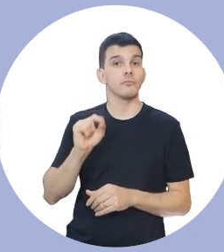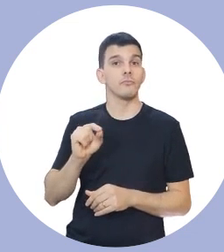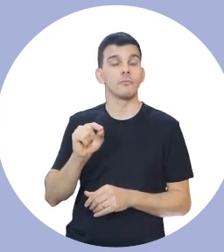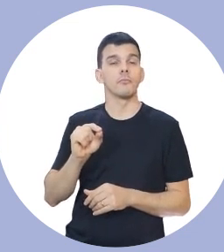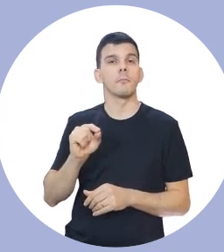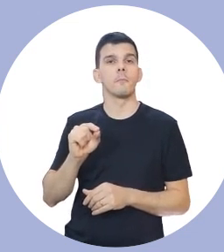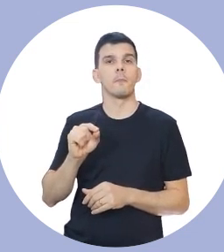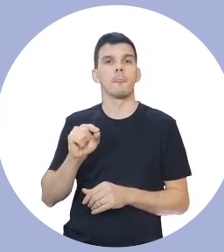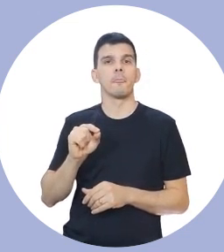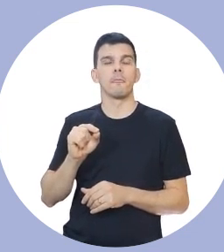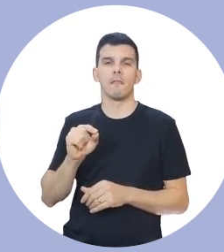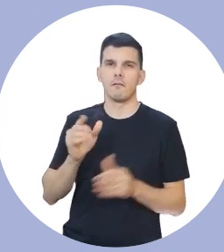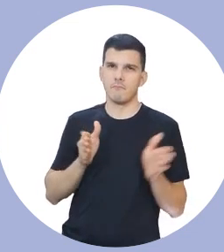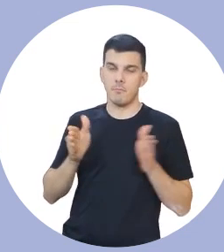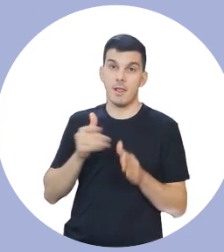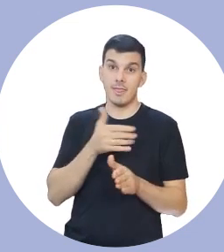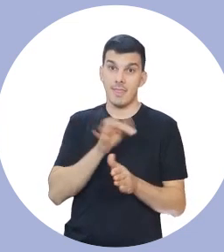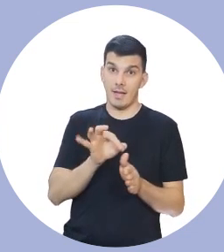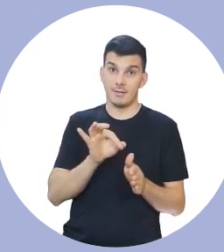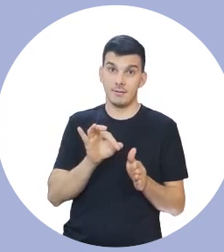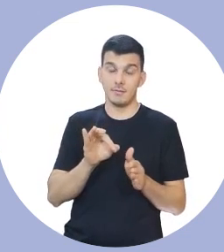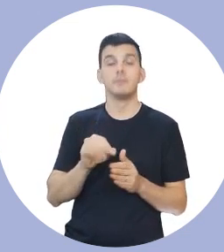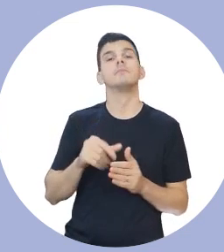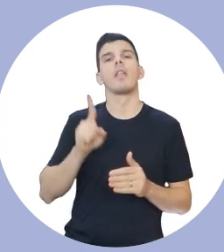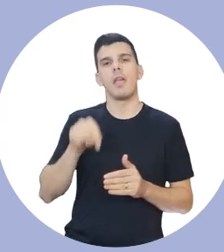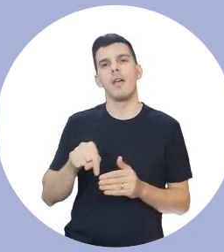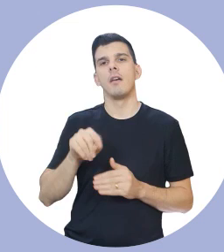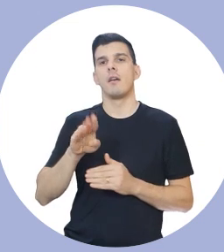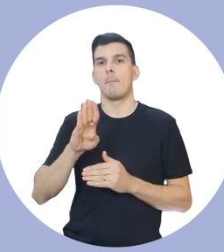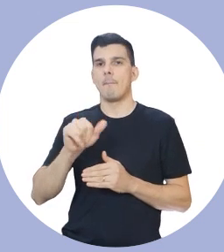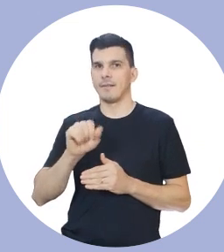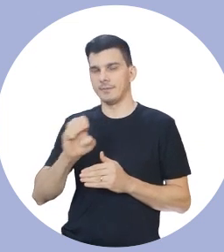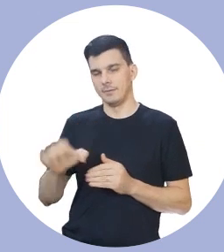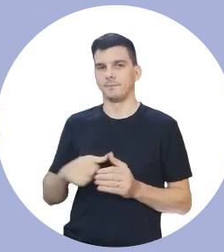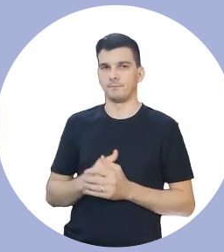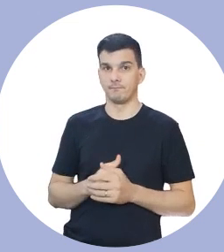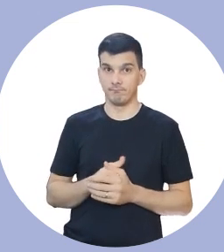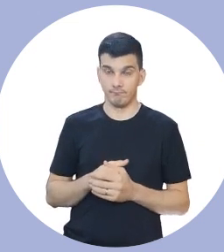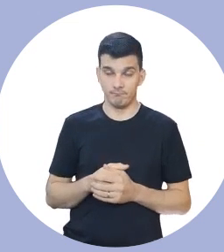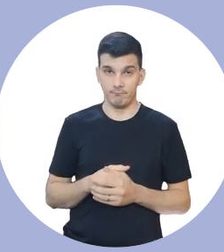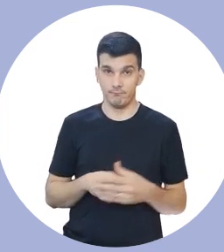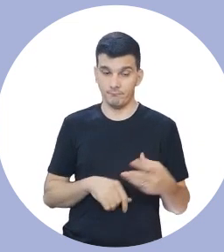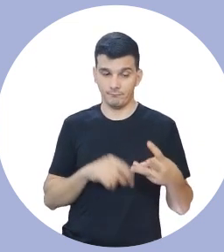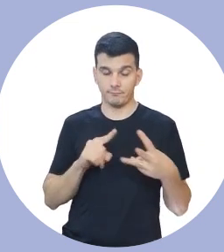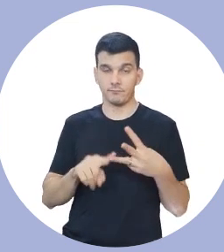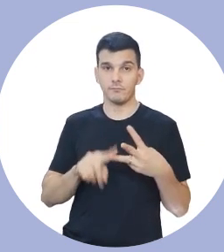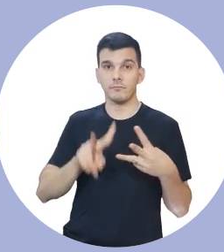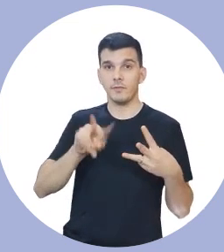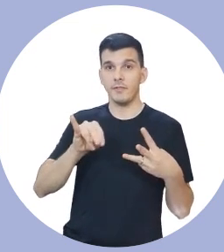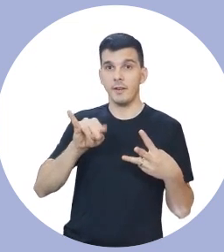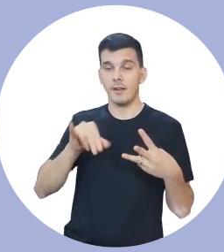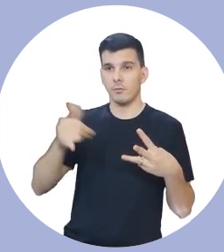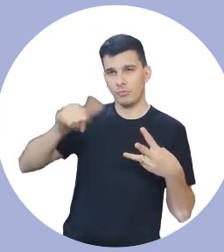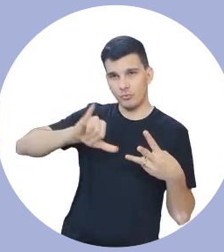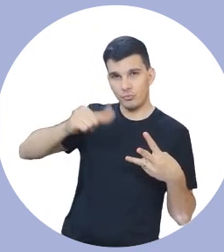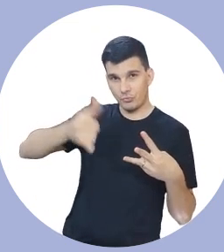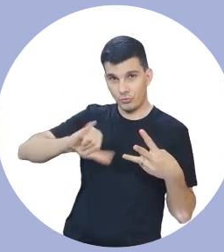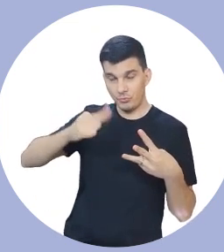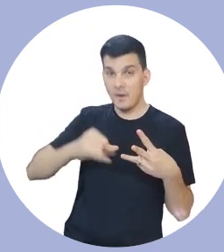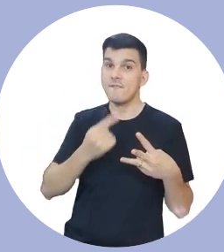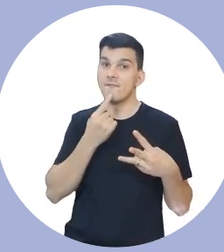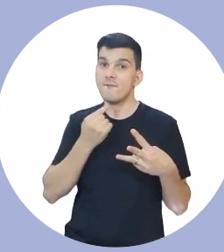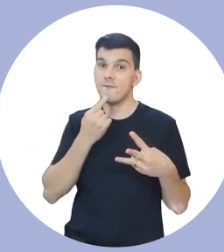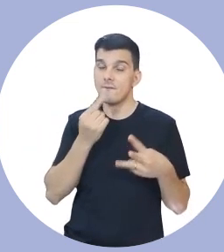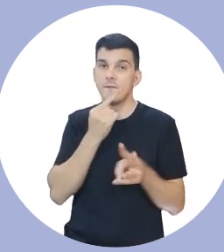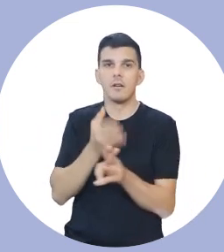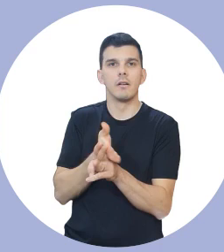está proveniente na região por volta de pH 10. pH 10, básico. Continua. Vinagre, vermelho.